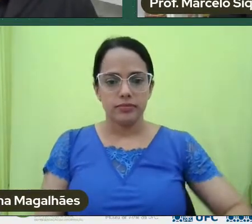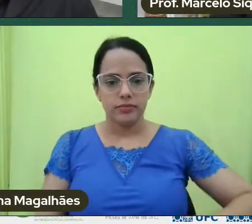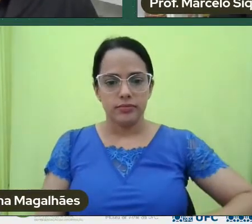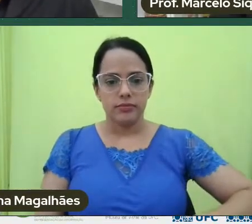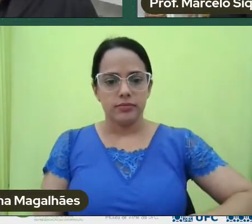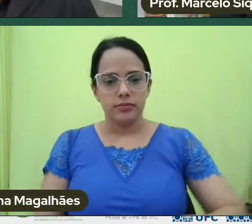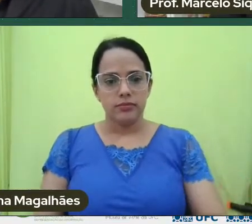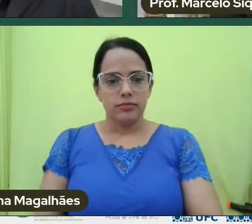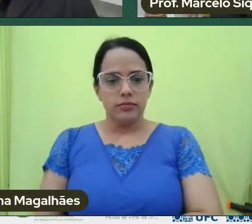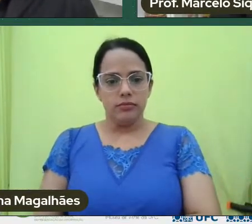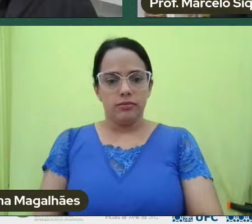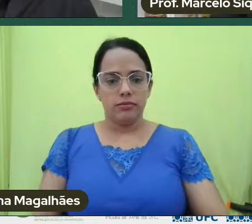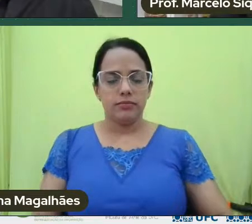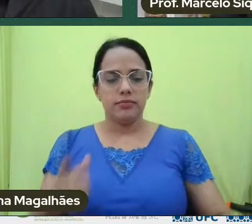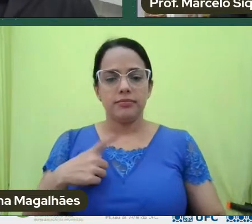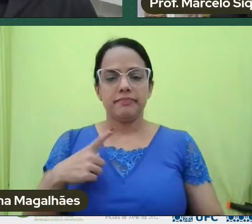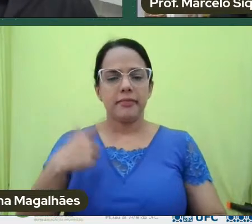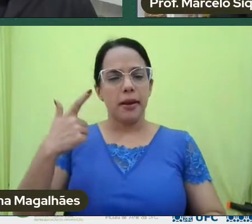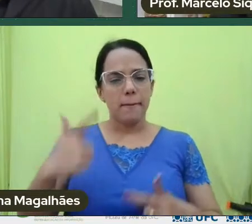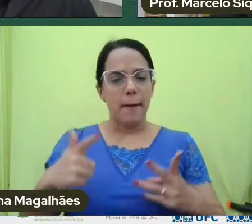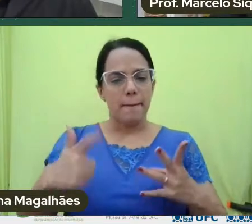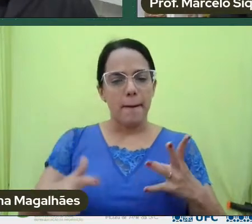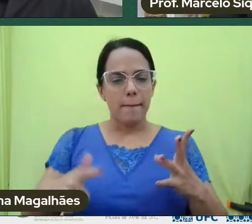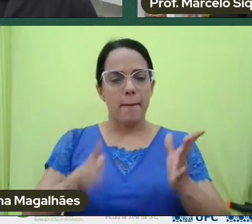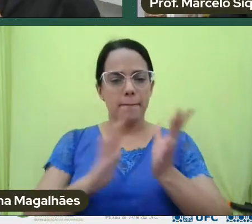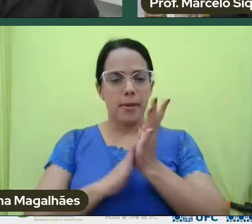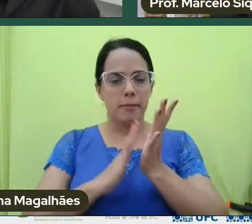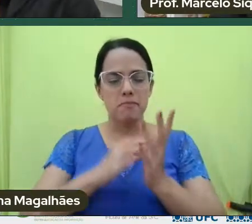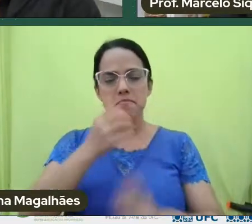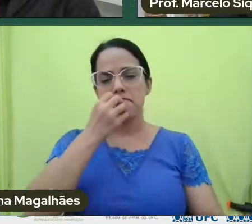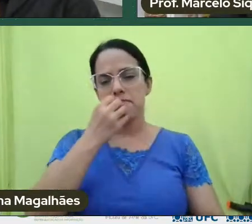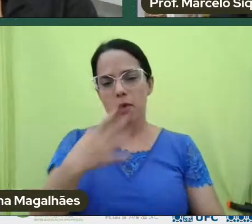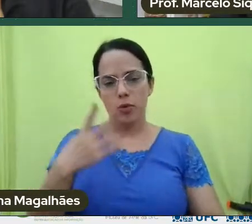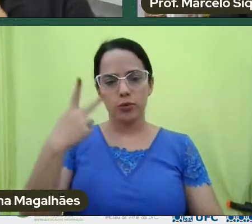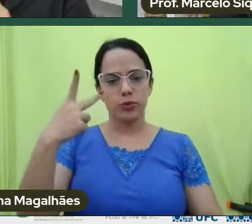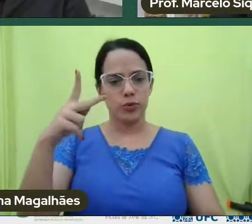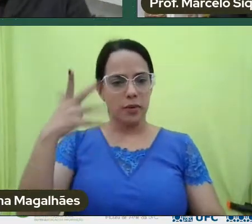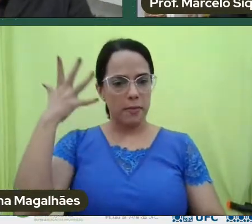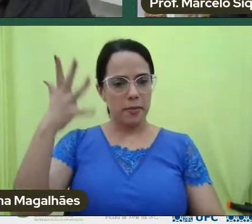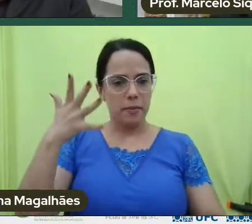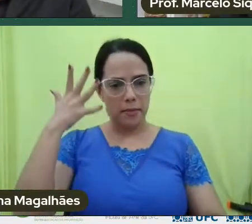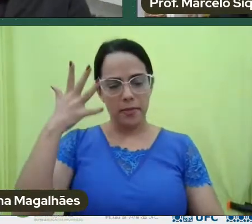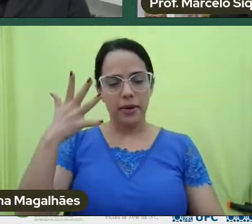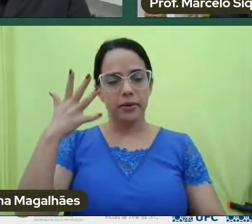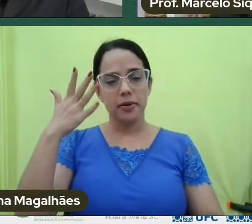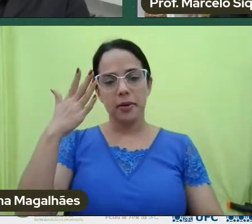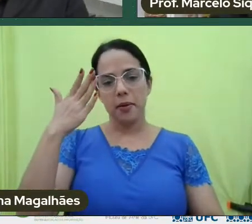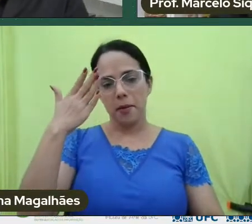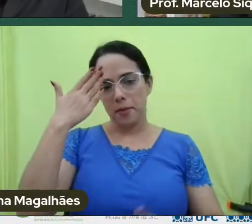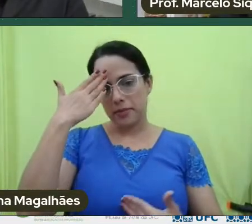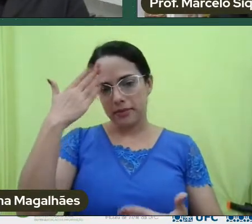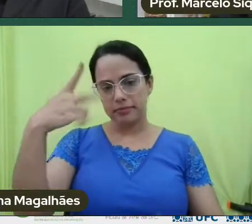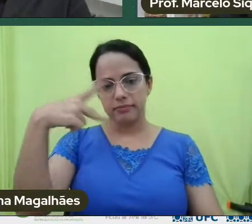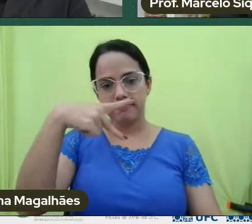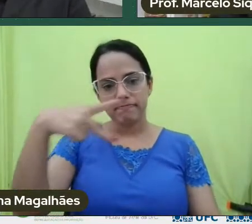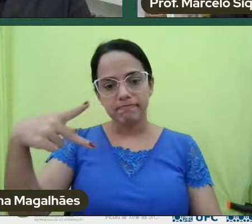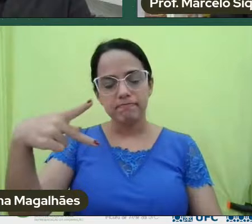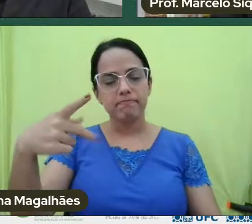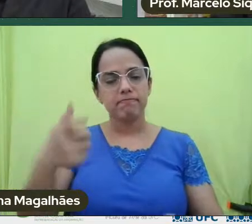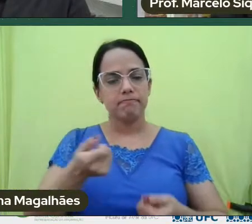Temos mais e mais elogios, realmente foi muito bom. Muito obrigada, professor, pelo aceite, pela partilha.